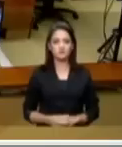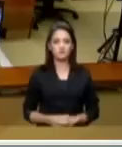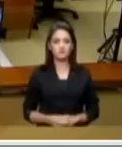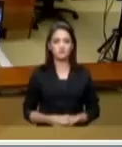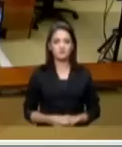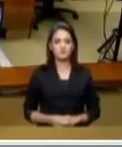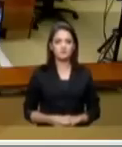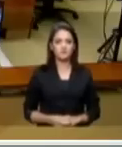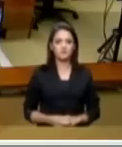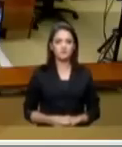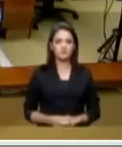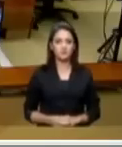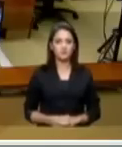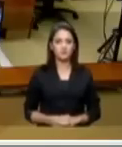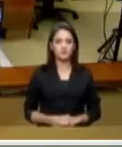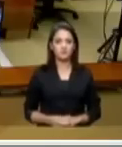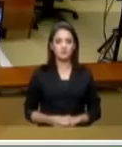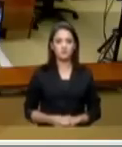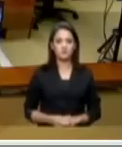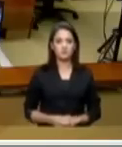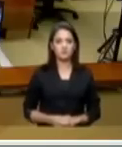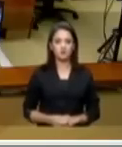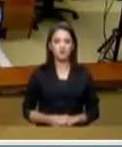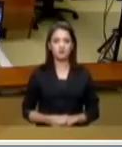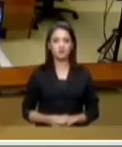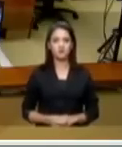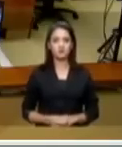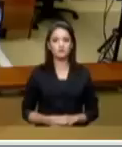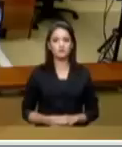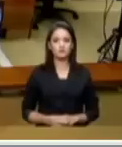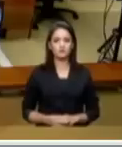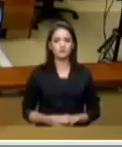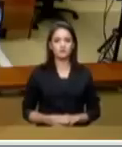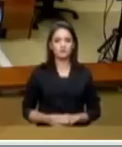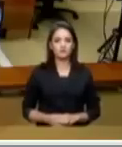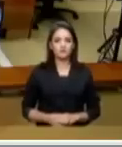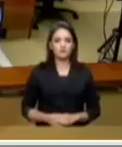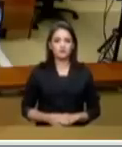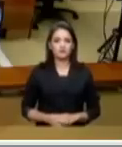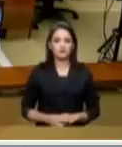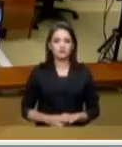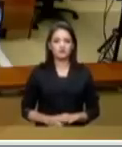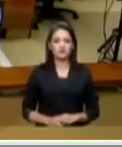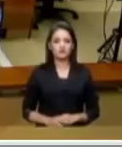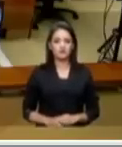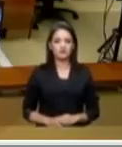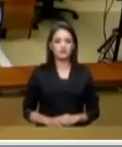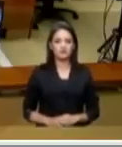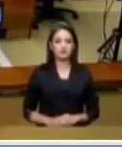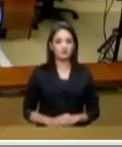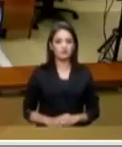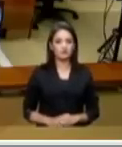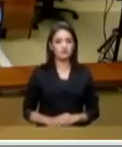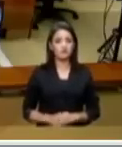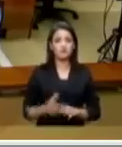brasileira vai transigir com isso e até quando eu tô generalizando mesmo que tem que vir de algum lugar é o